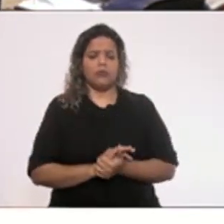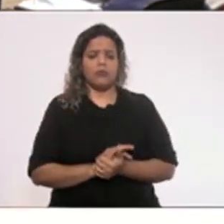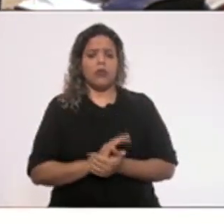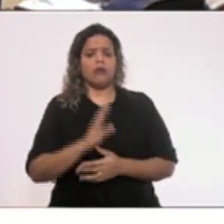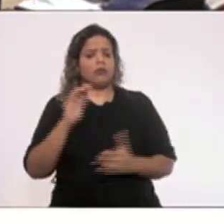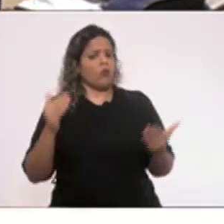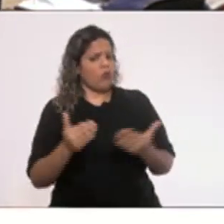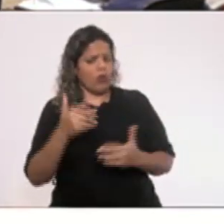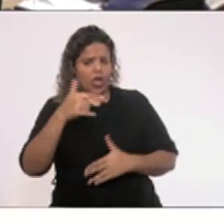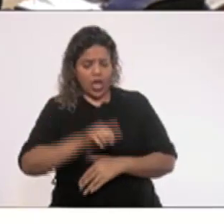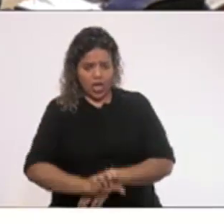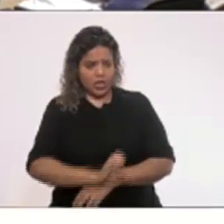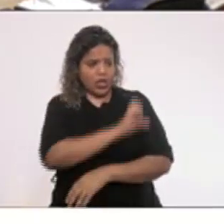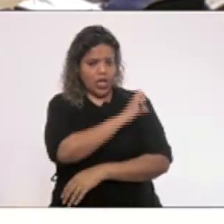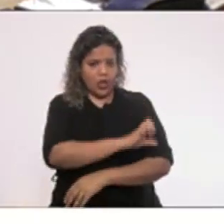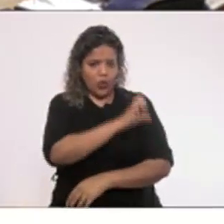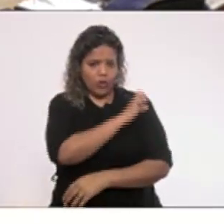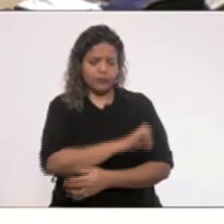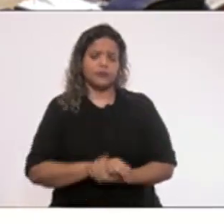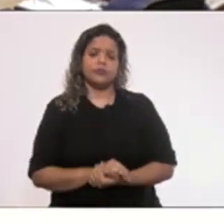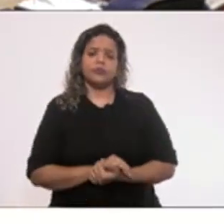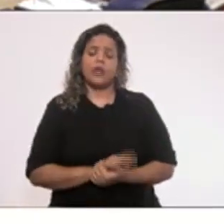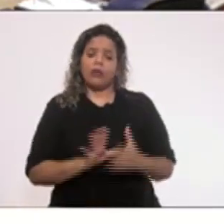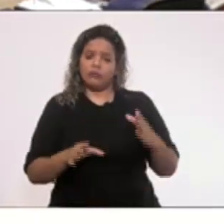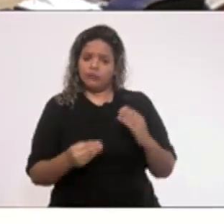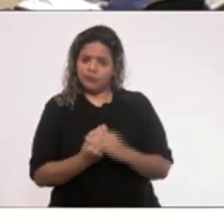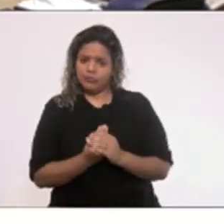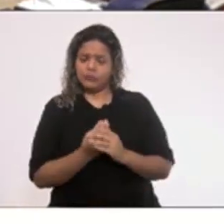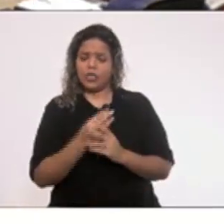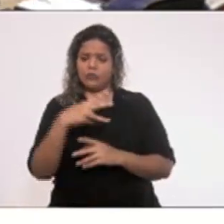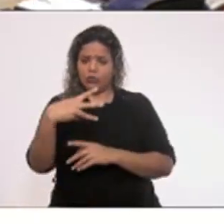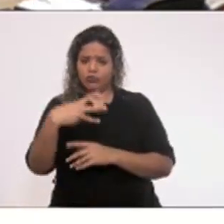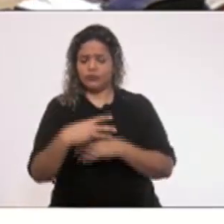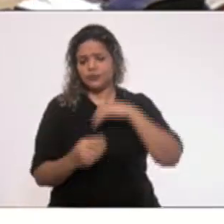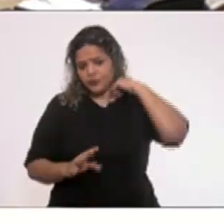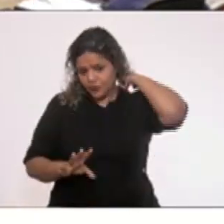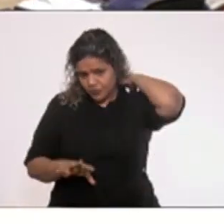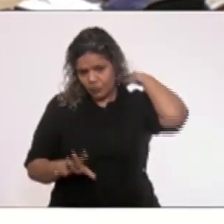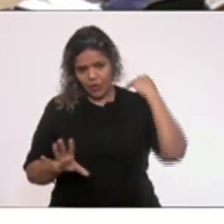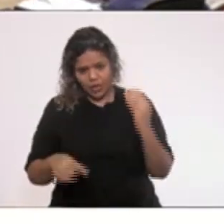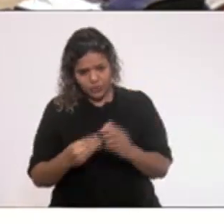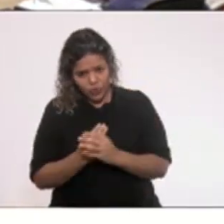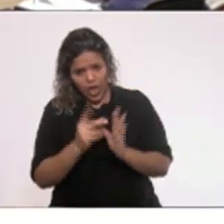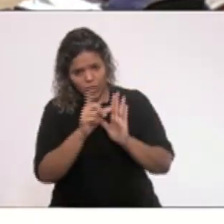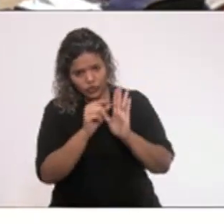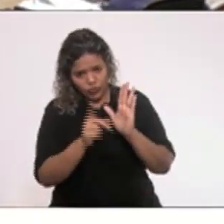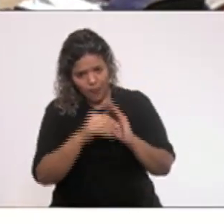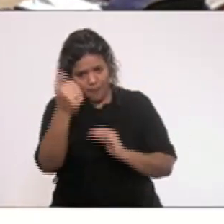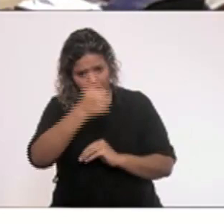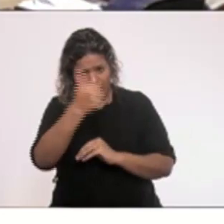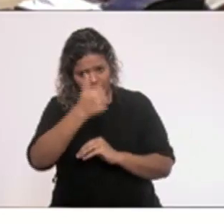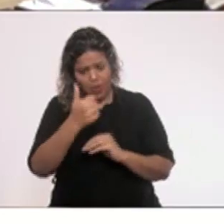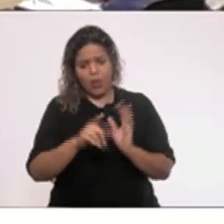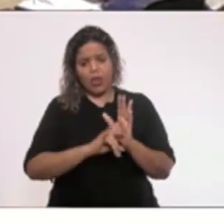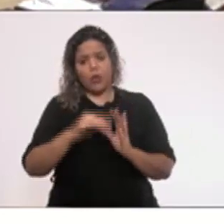no âmbito do Estado do Rio de Janeiro. Emenda aditiva número 3. Adicione-se o artigo 1º do projeto